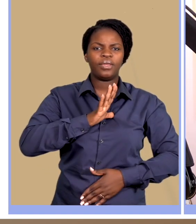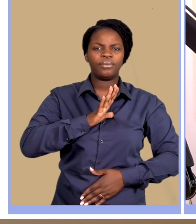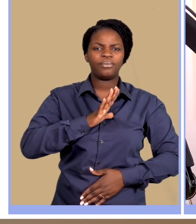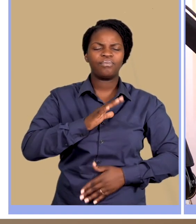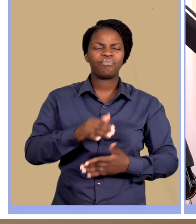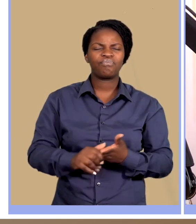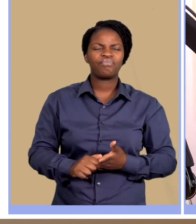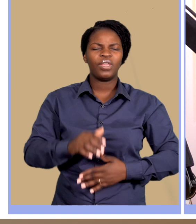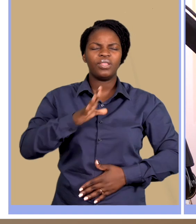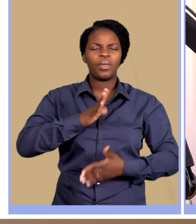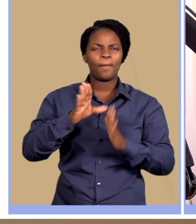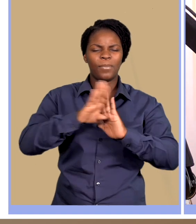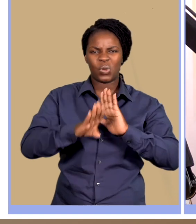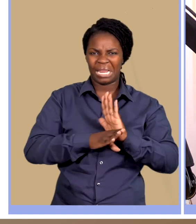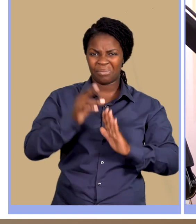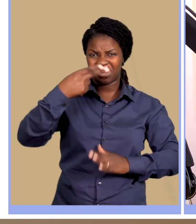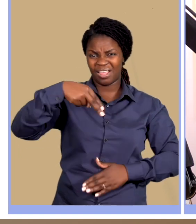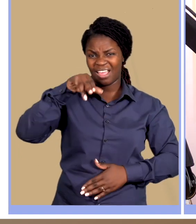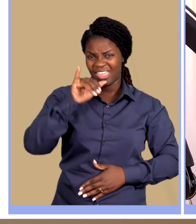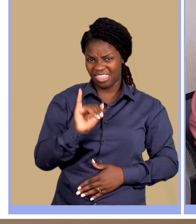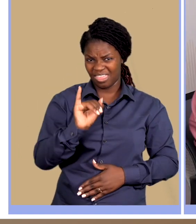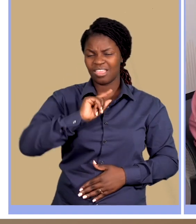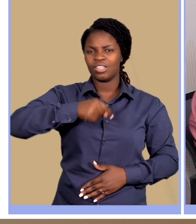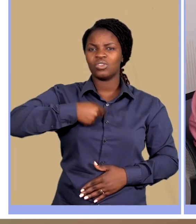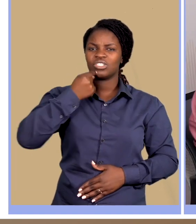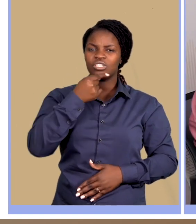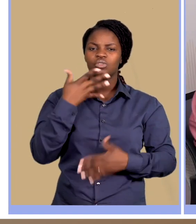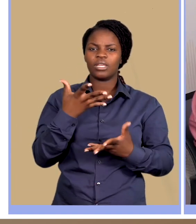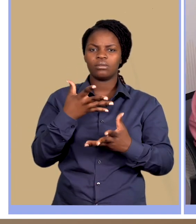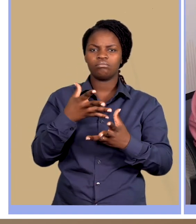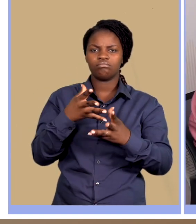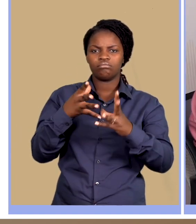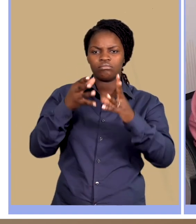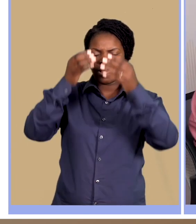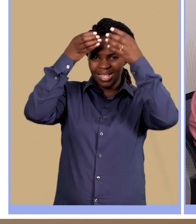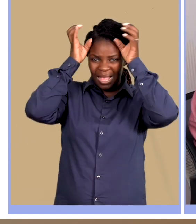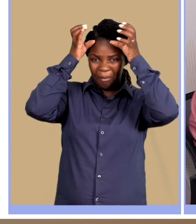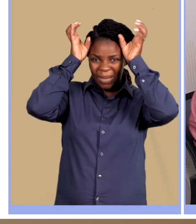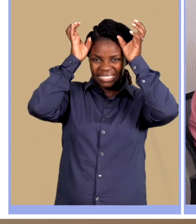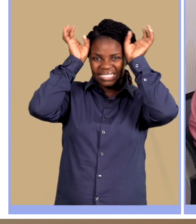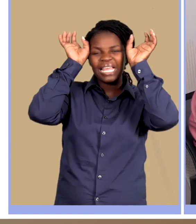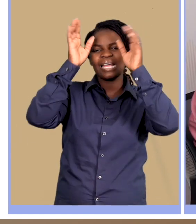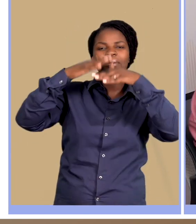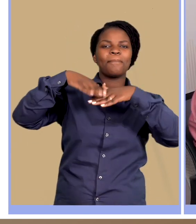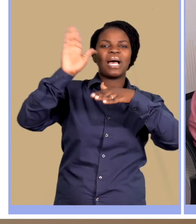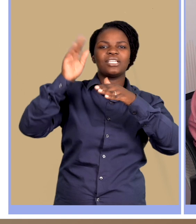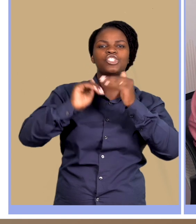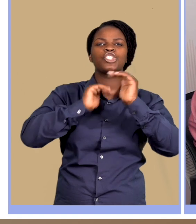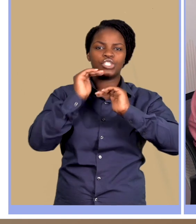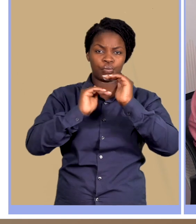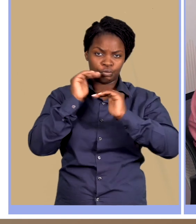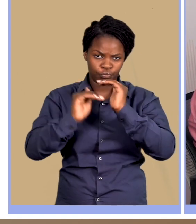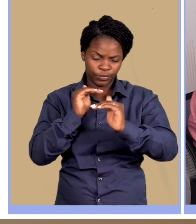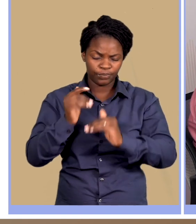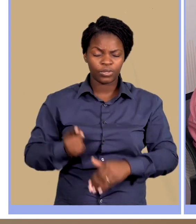HI que nós chamamos a desenvolvimento de competências, ou capacity building. Este capacity building, o